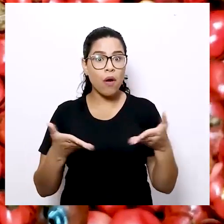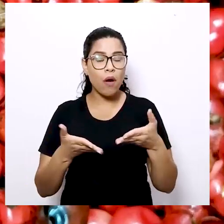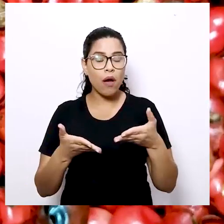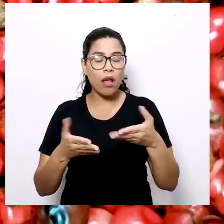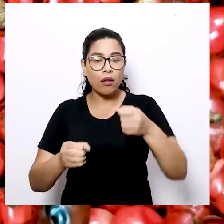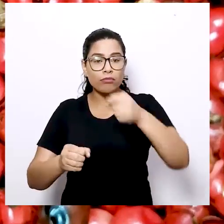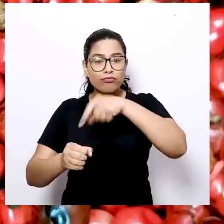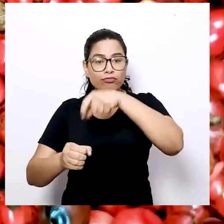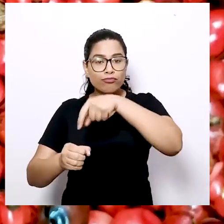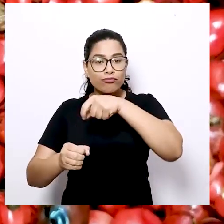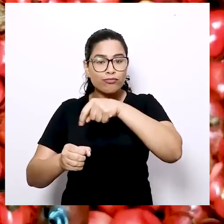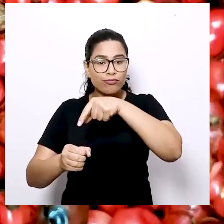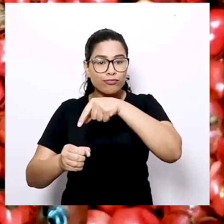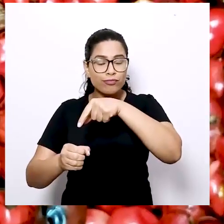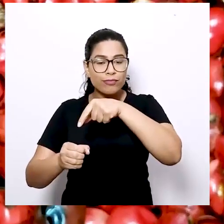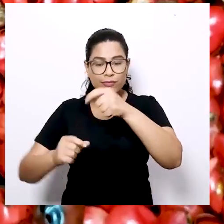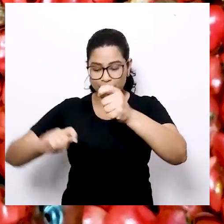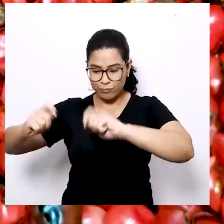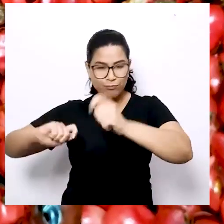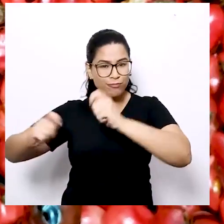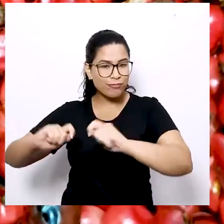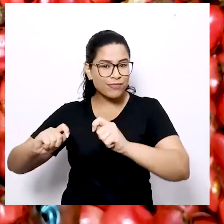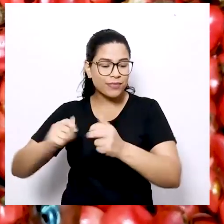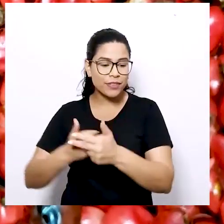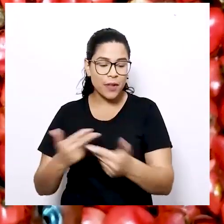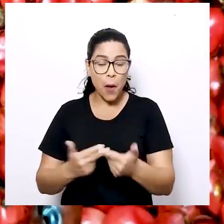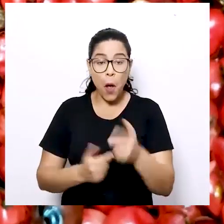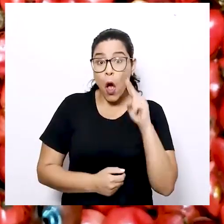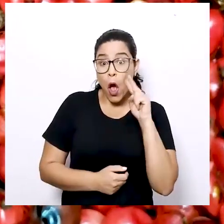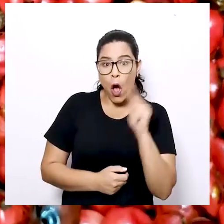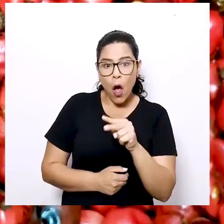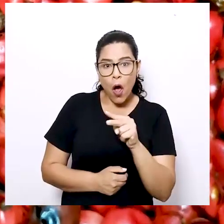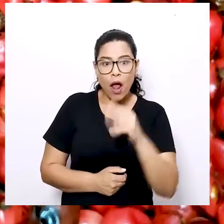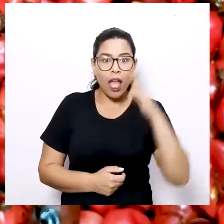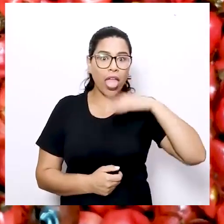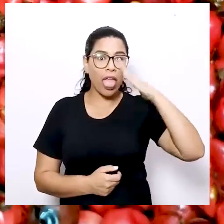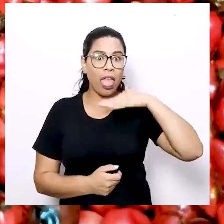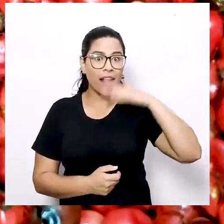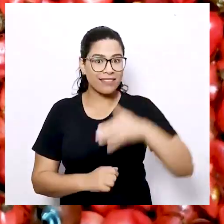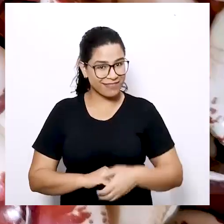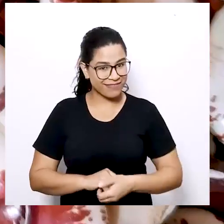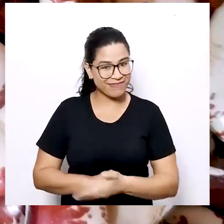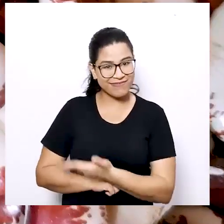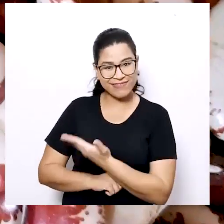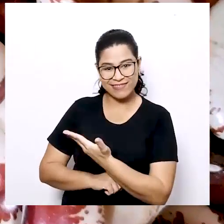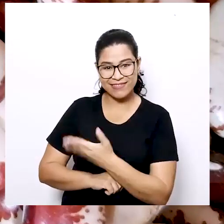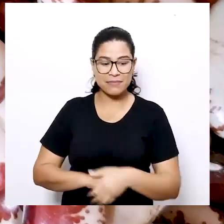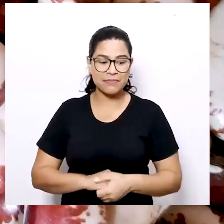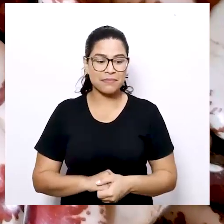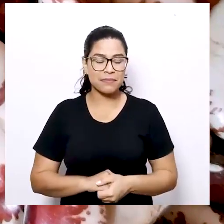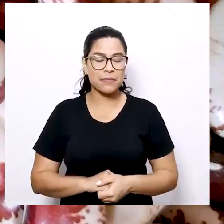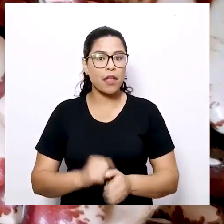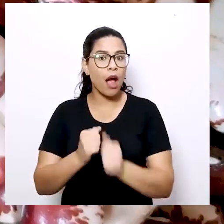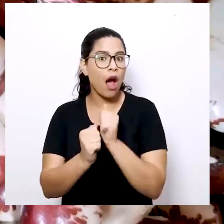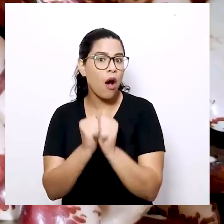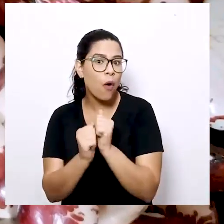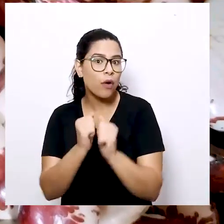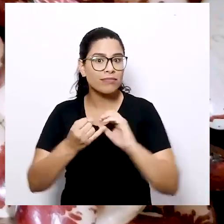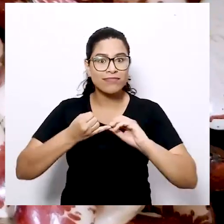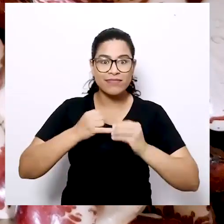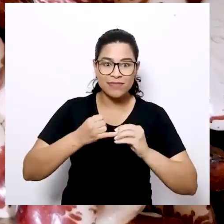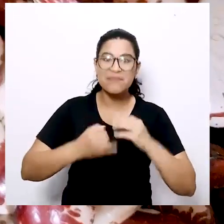nossos temperos. Olha que coisa mais linda essa pimenta que está aí na tela. Ai, quem não gosta de arroz e